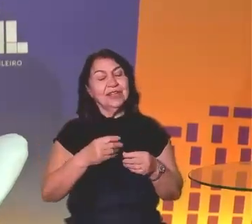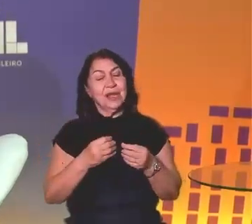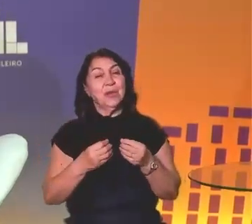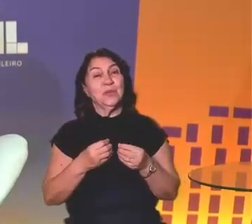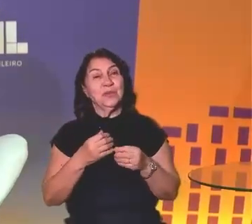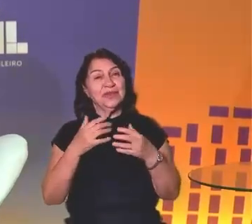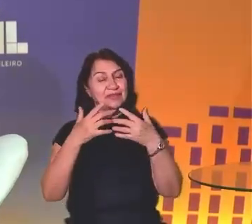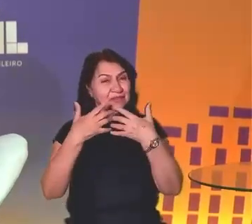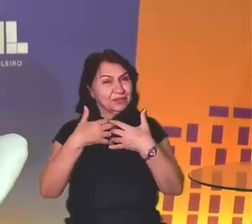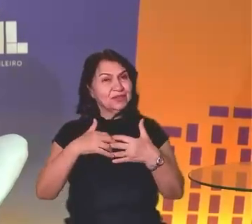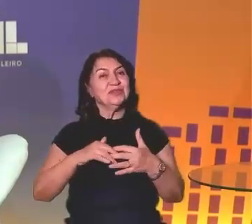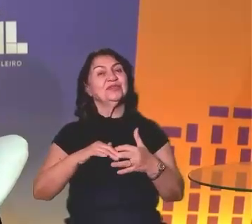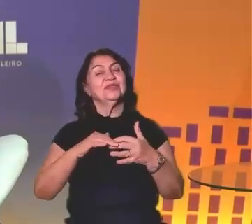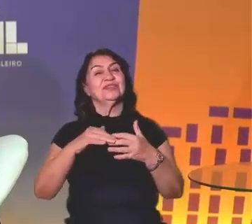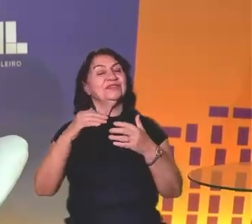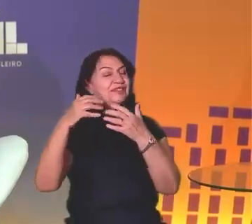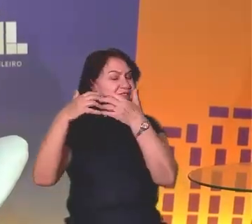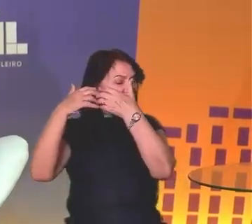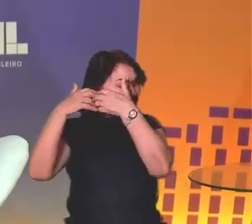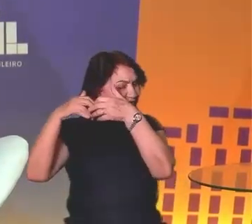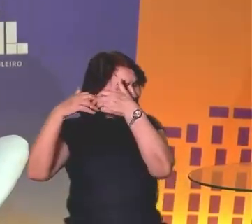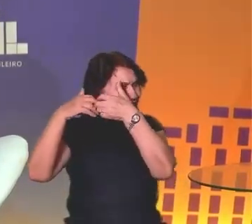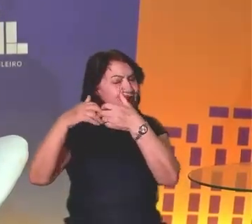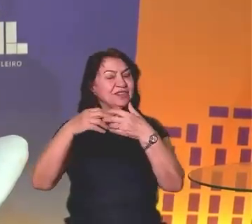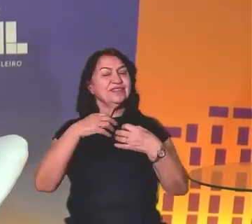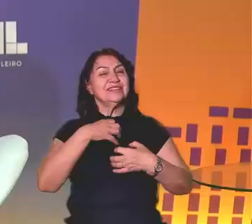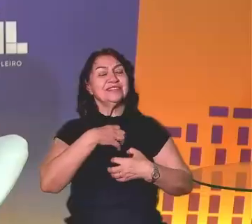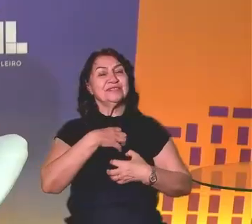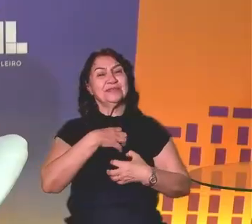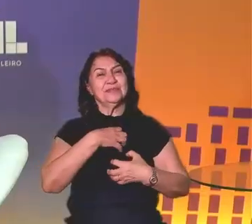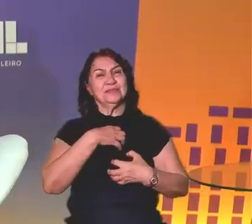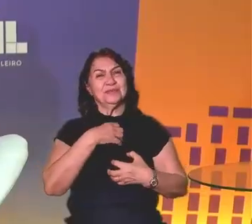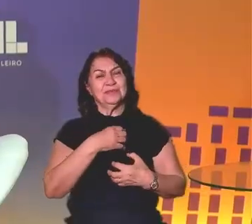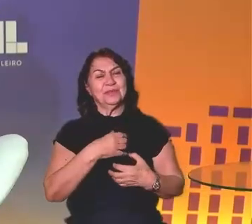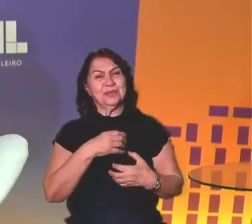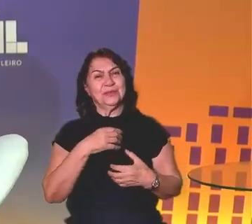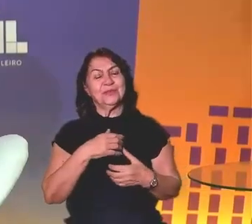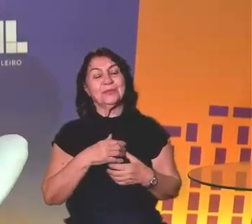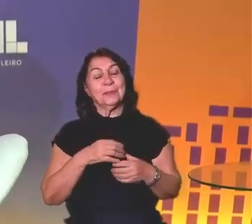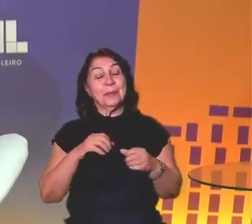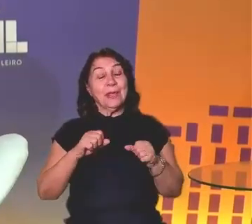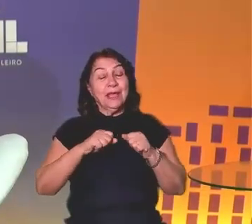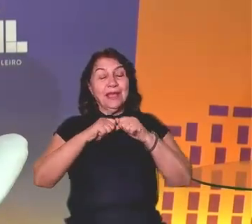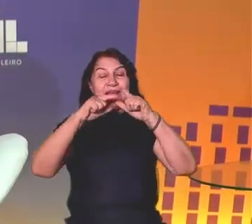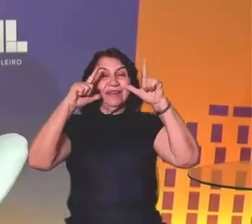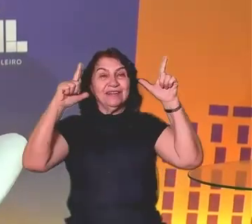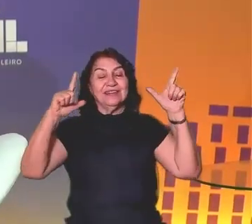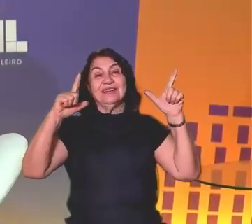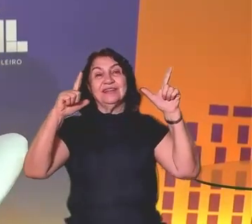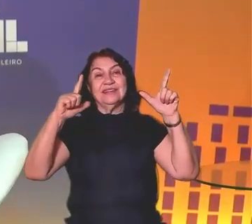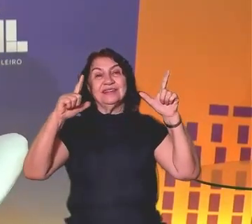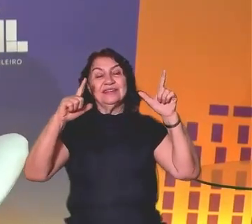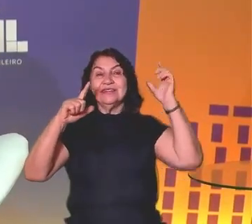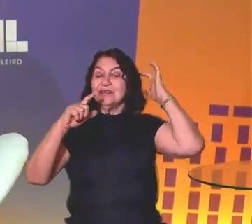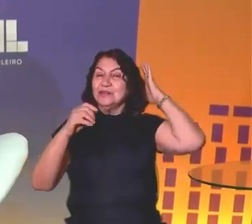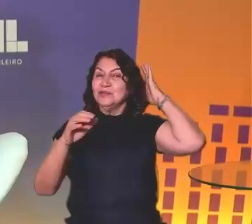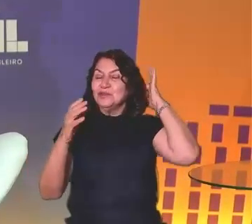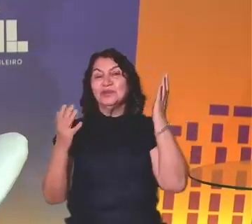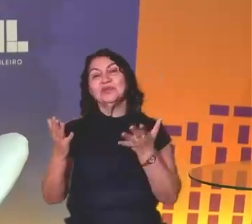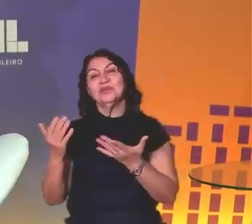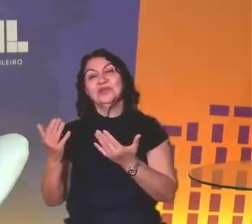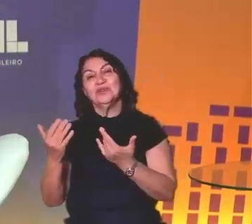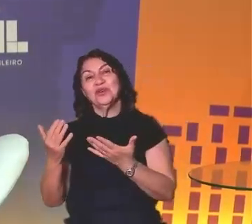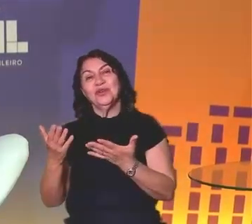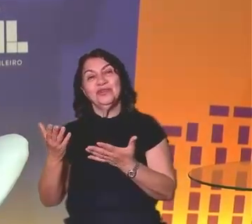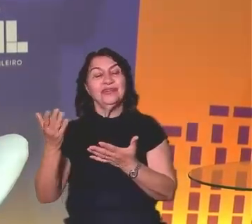te fazer refletir, é a que te vai fazer sentir. Então, eu acho muito legal a gente poder acordar isso no jovem. Eu volto lá